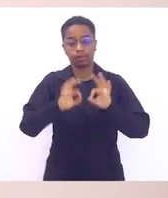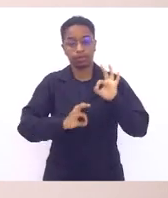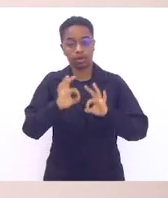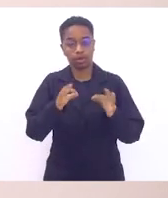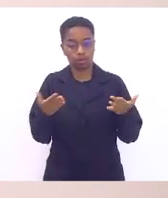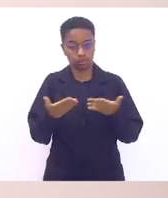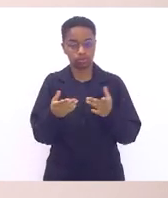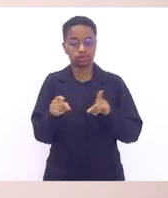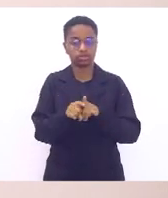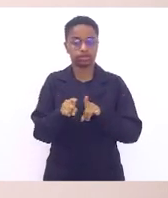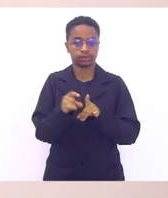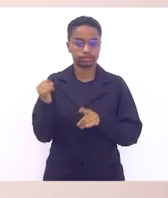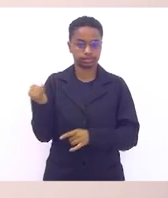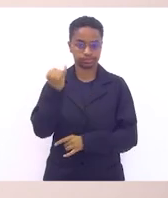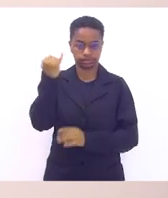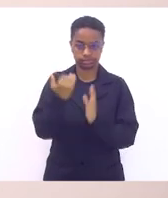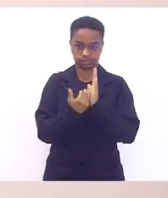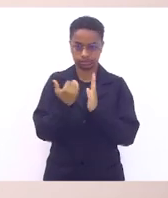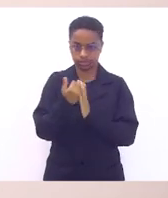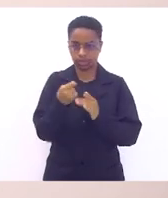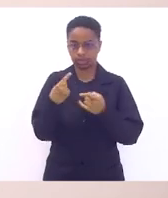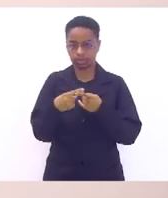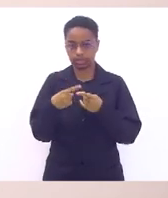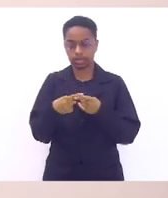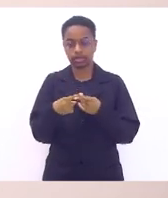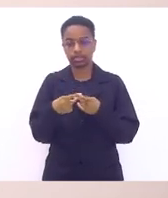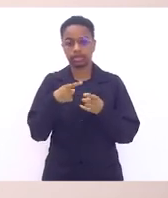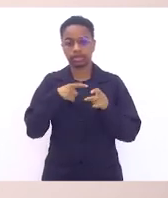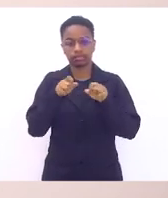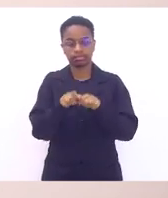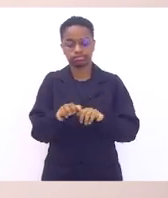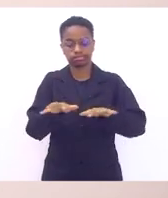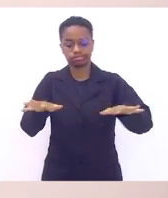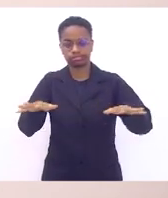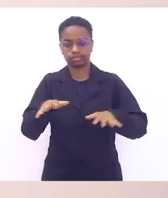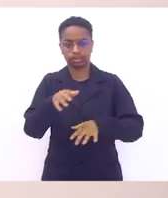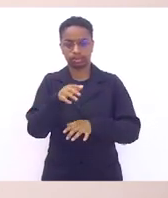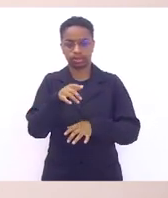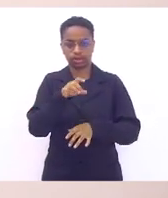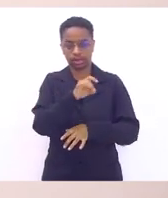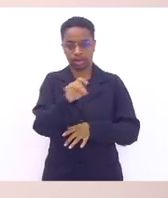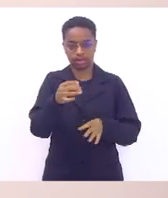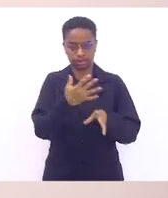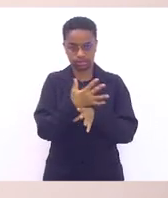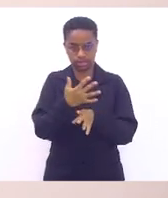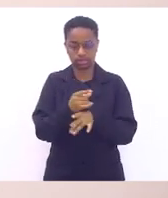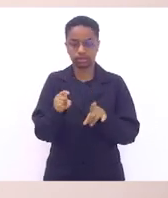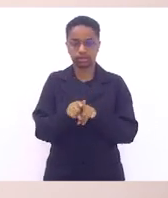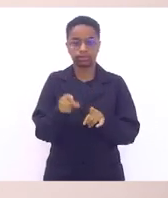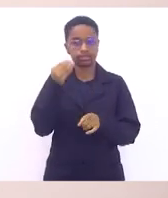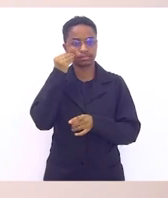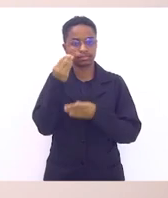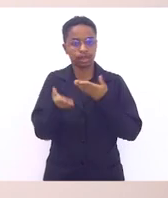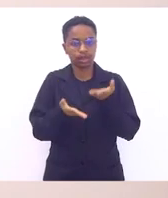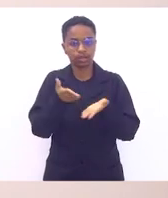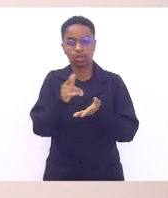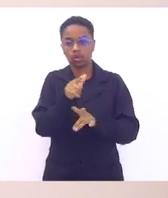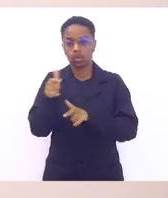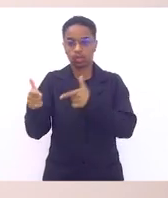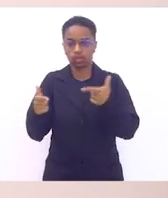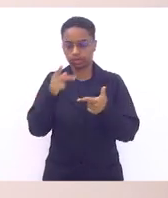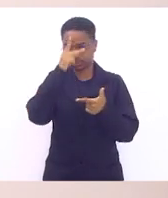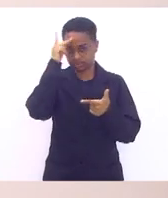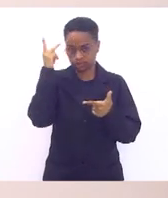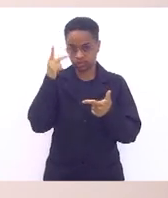importantíssimo também, porque a gente vai ter uma capilaridade nos municípios, que vai procurar atender os outros pacientes que não estão dentro do